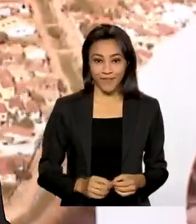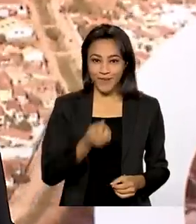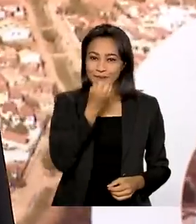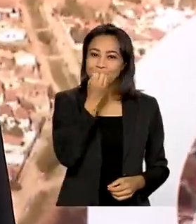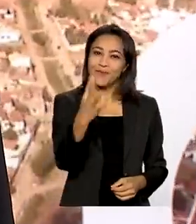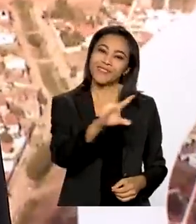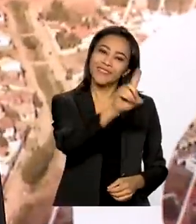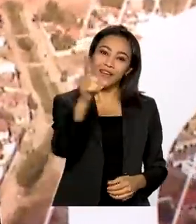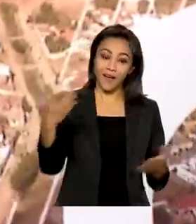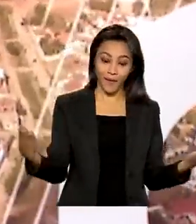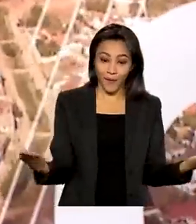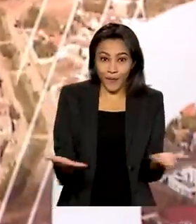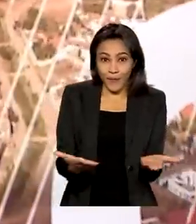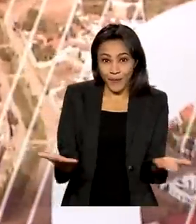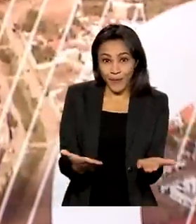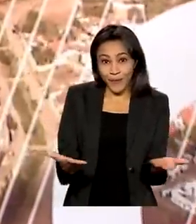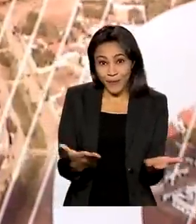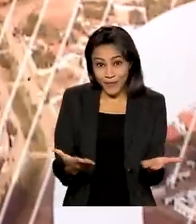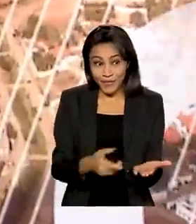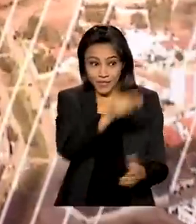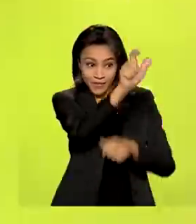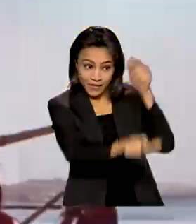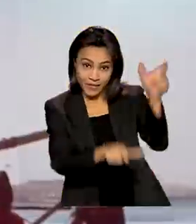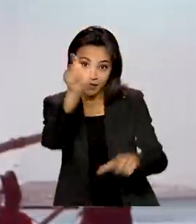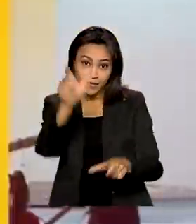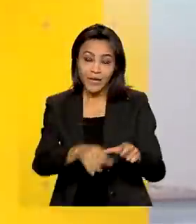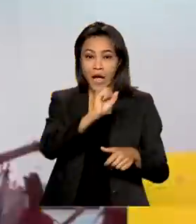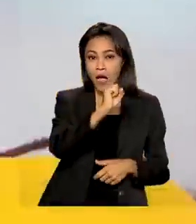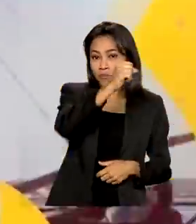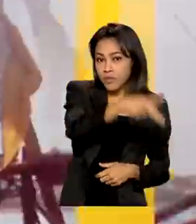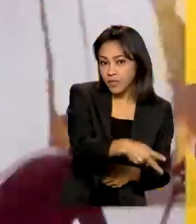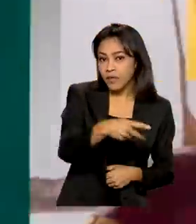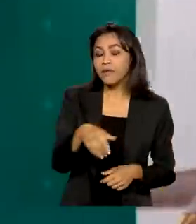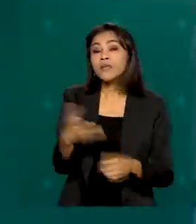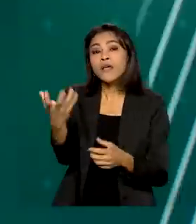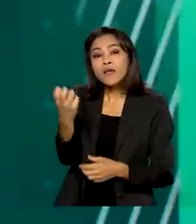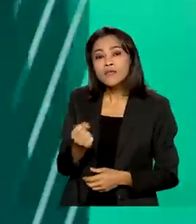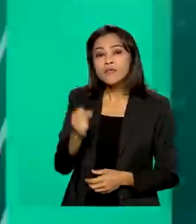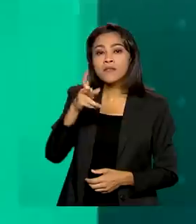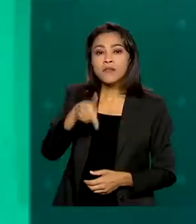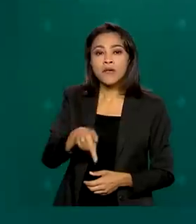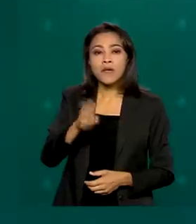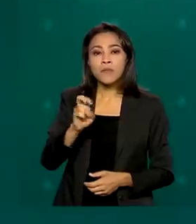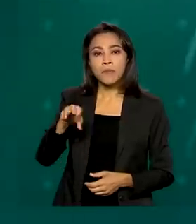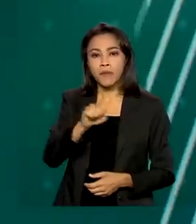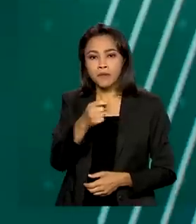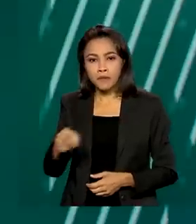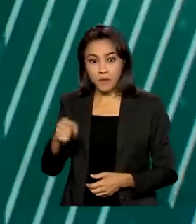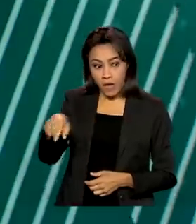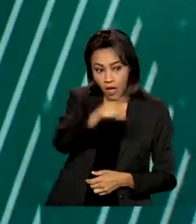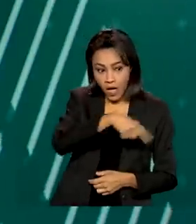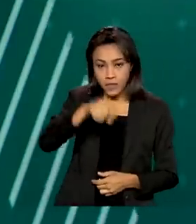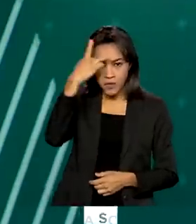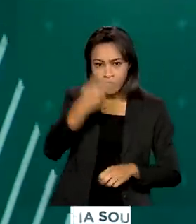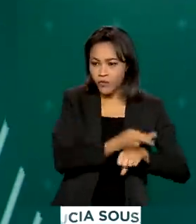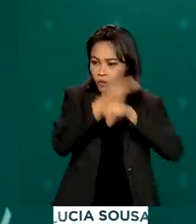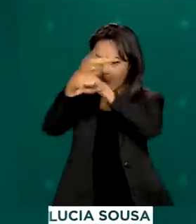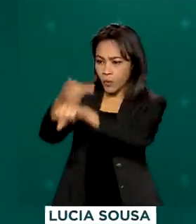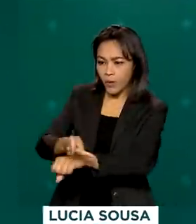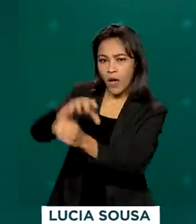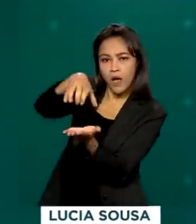Bom dia a partir de hoje trabalhadores aposentados e pensionistas que forem as agências do INSS